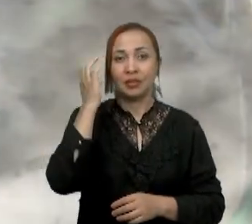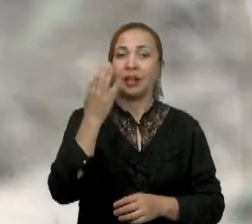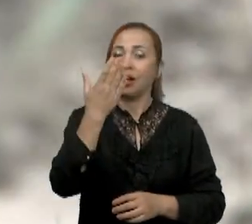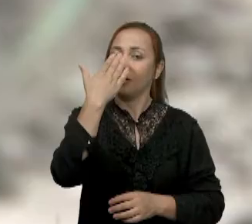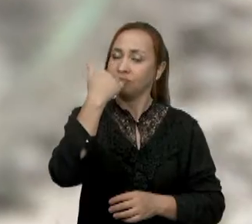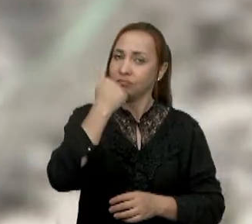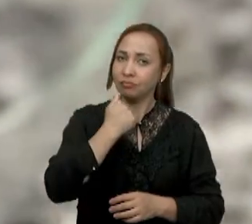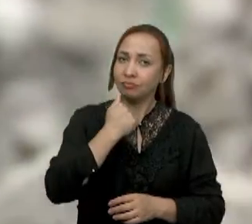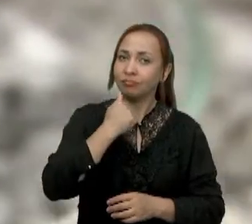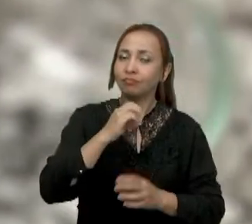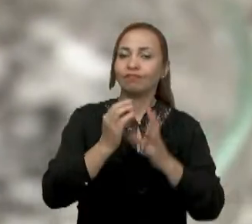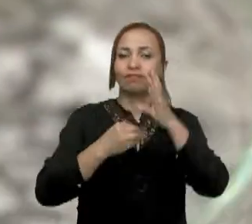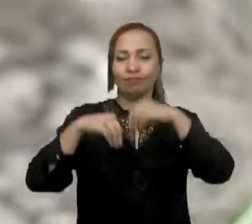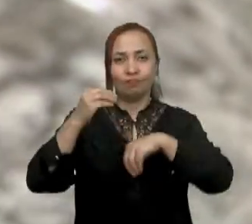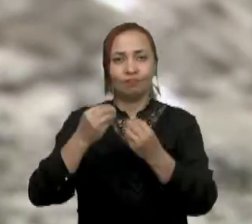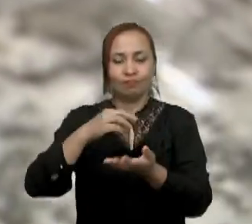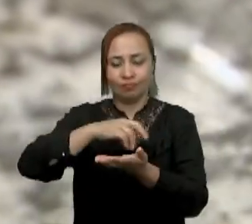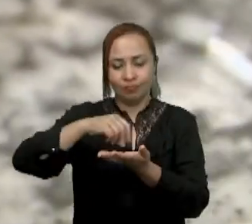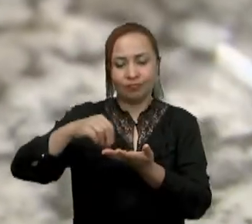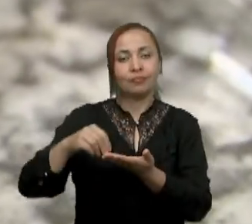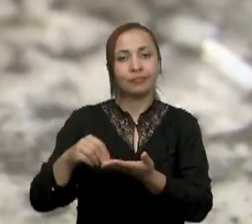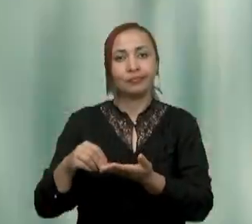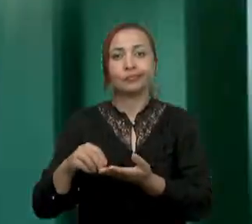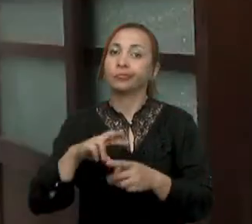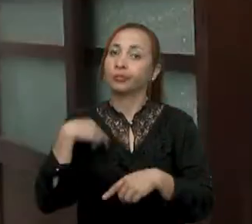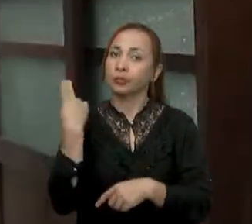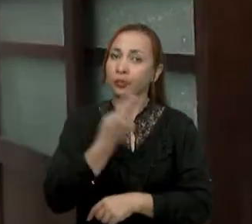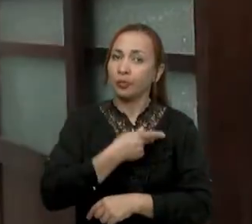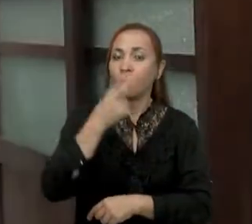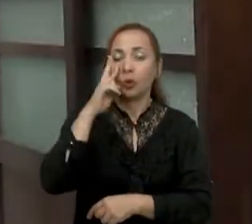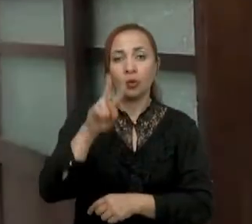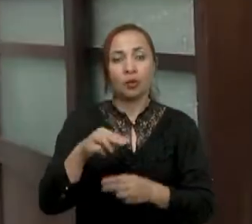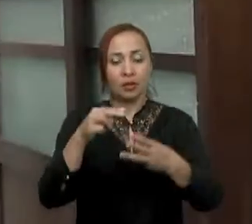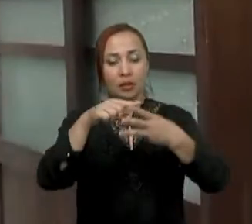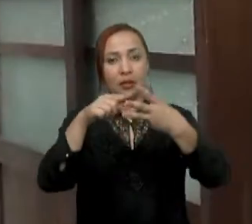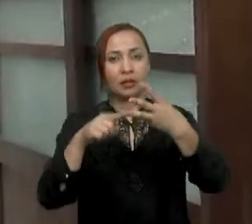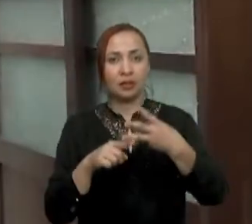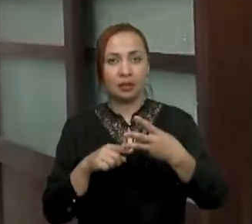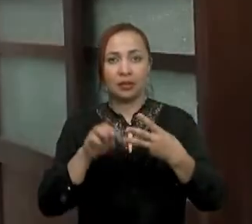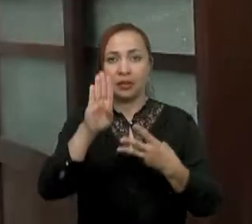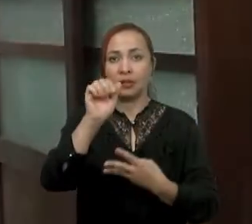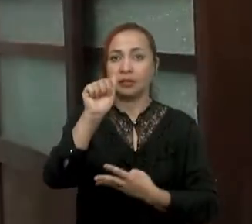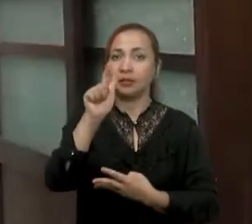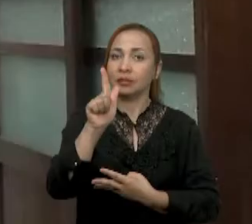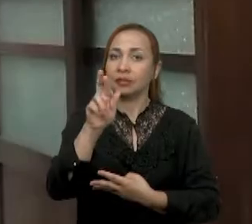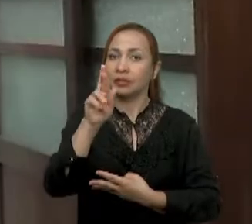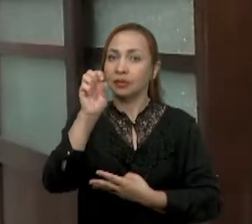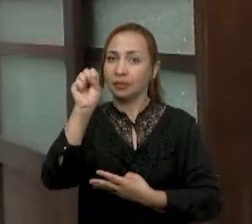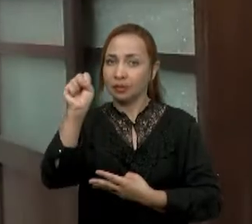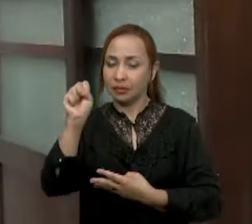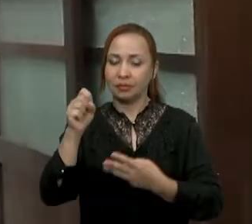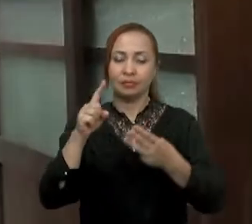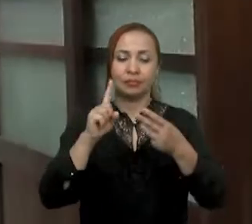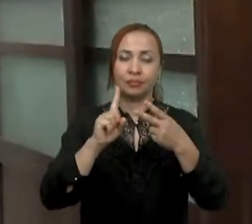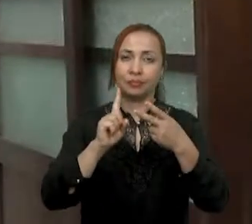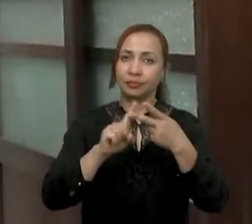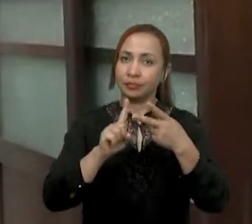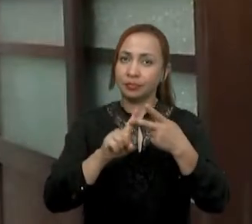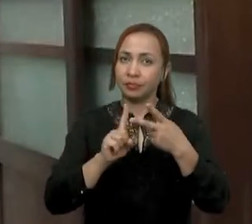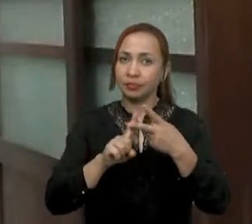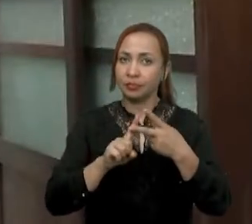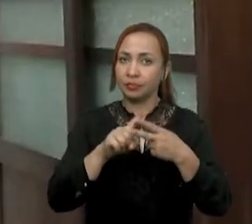sujeitas a ingestão de microplásticos mas analisamos três espécies de bagres duas